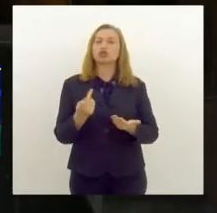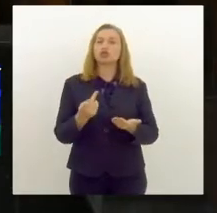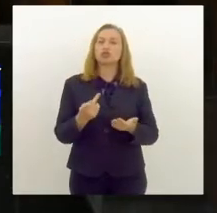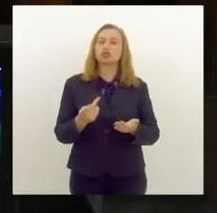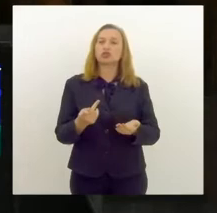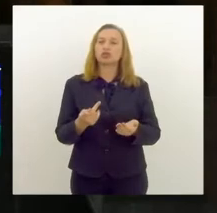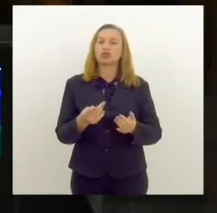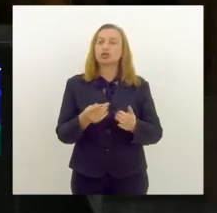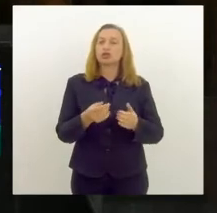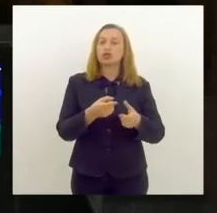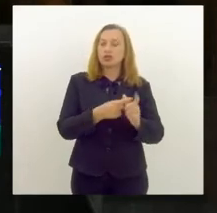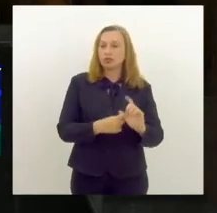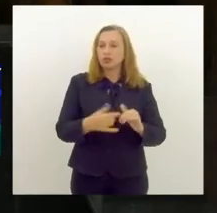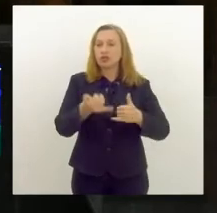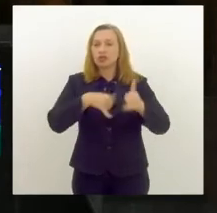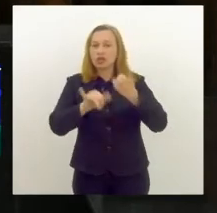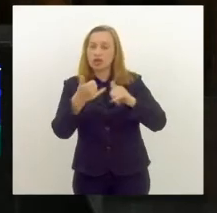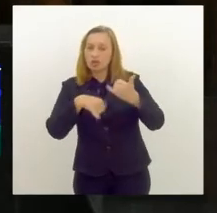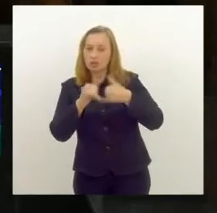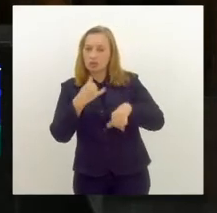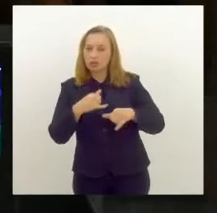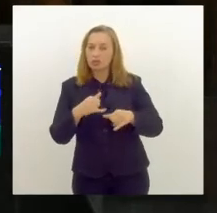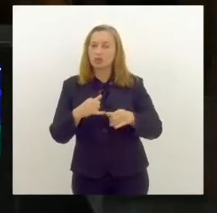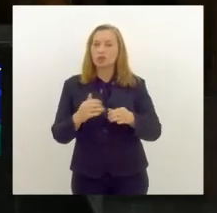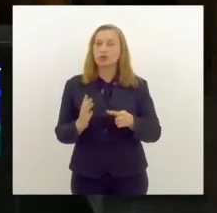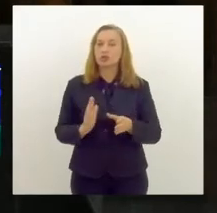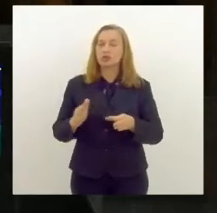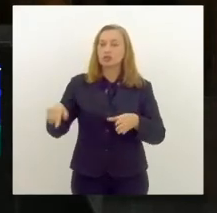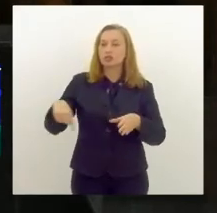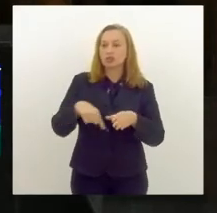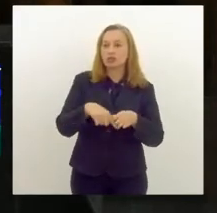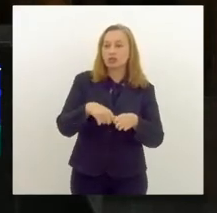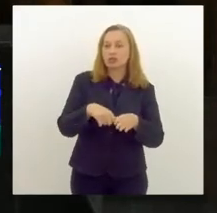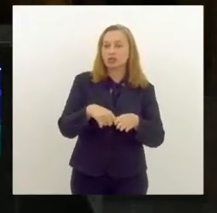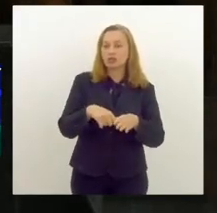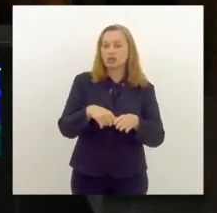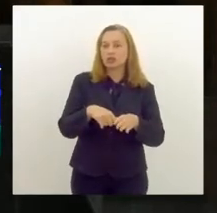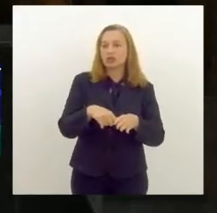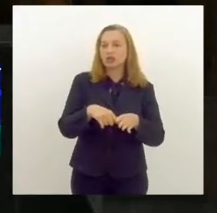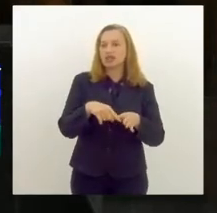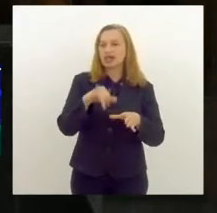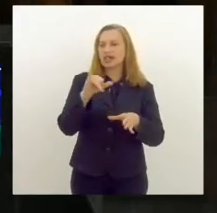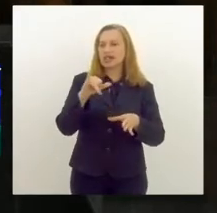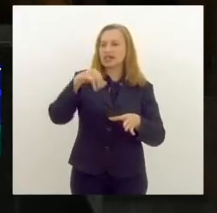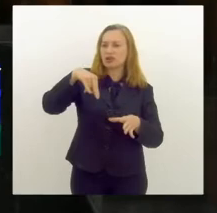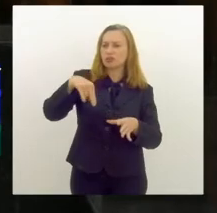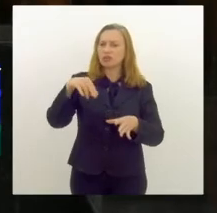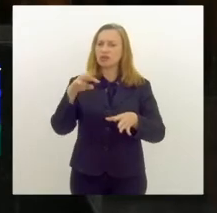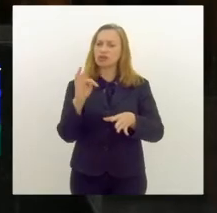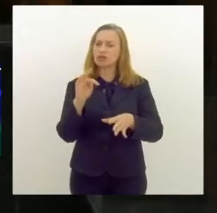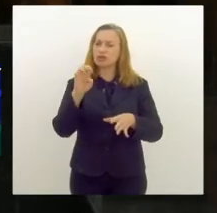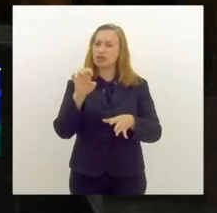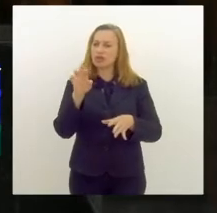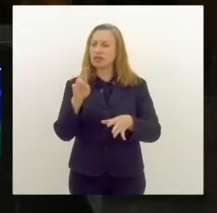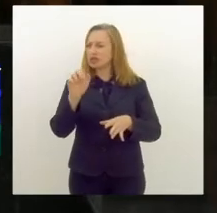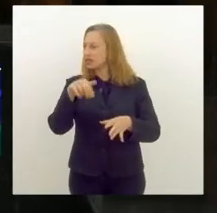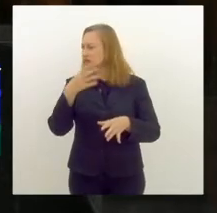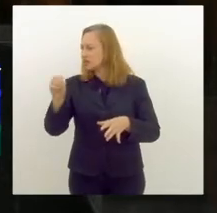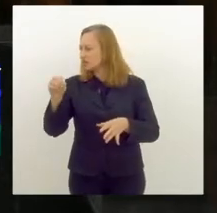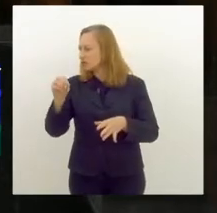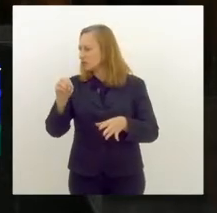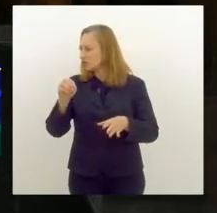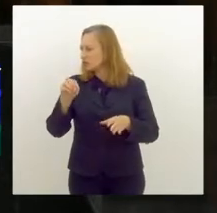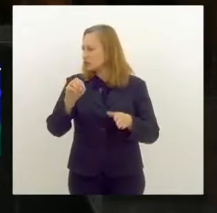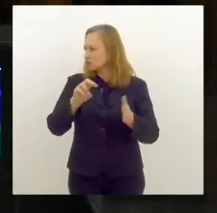das vezes involuntário. E a gente no Brasil, desde 2000, tem um marco